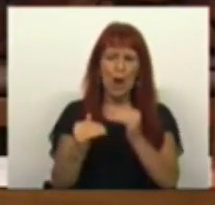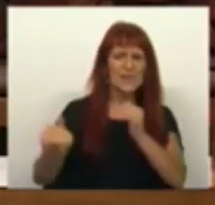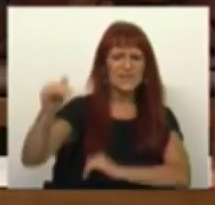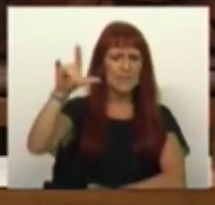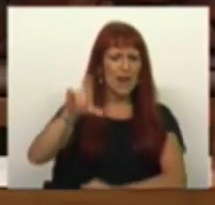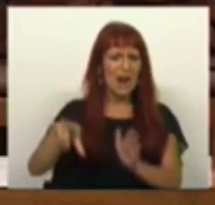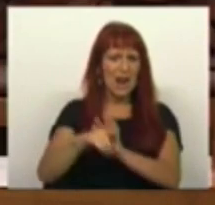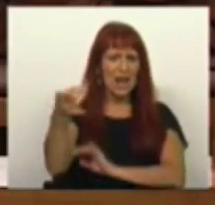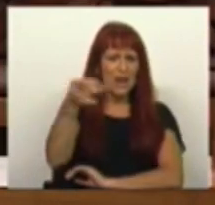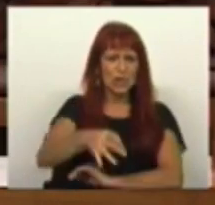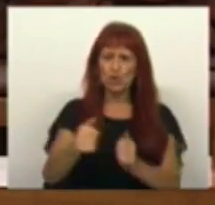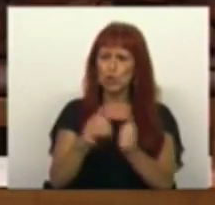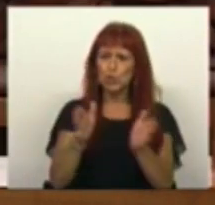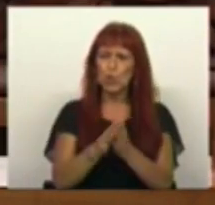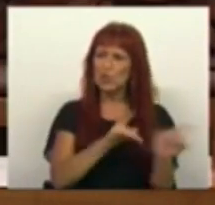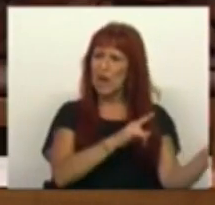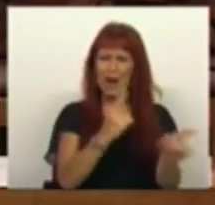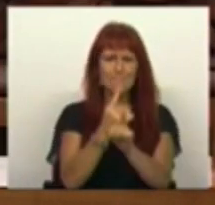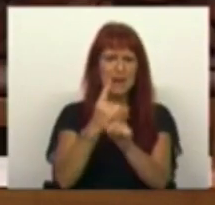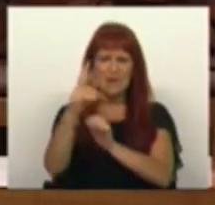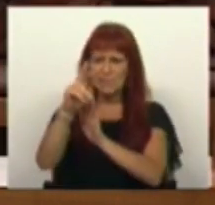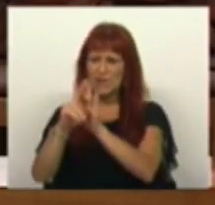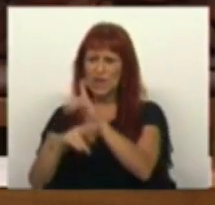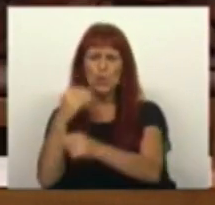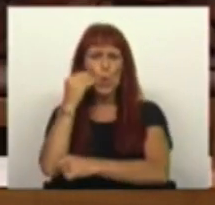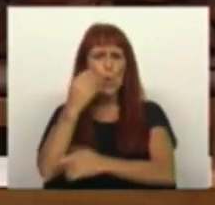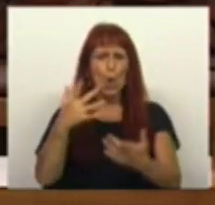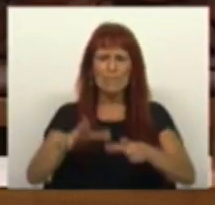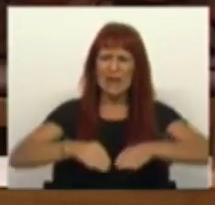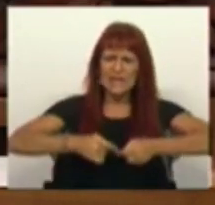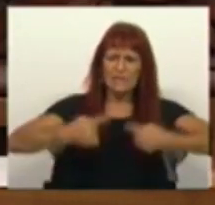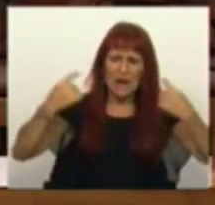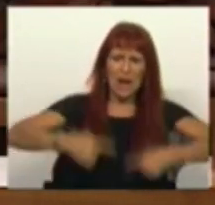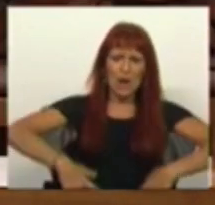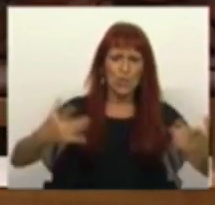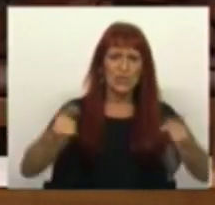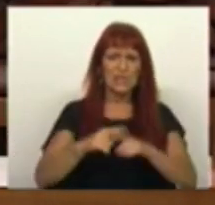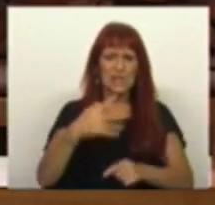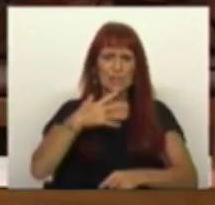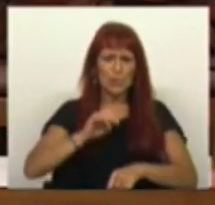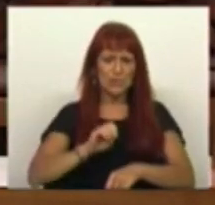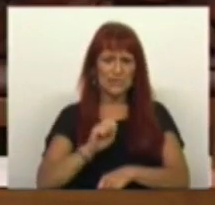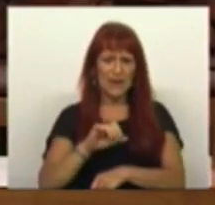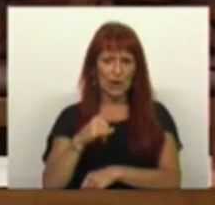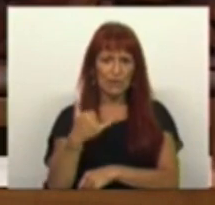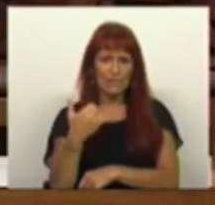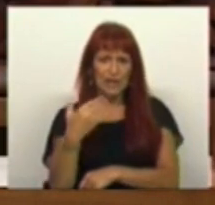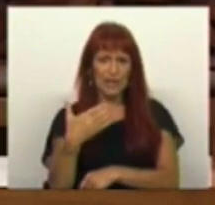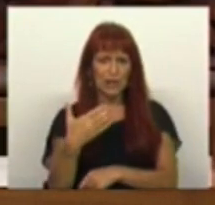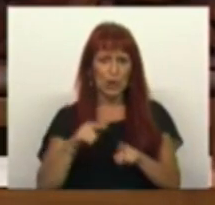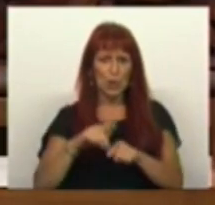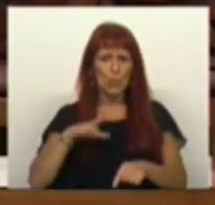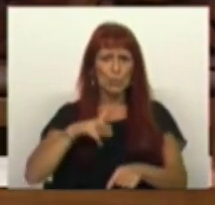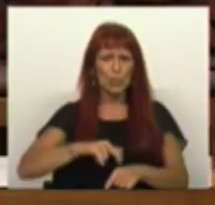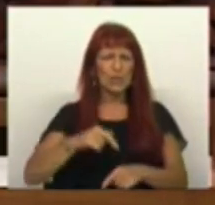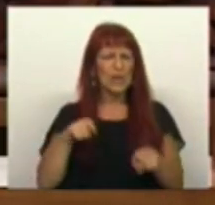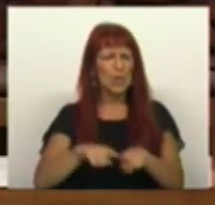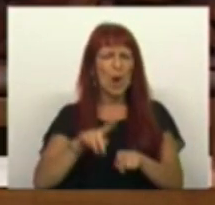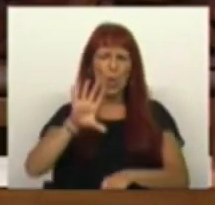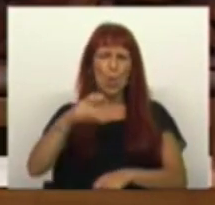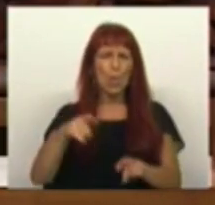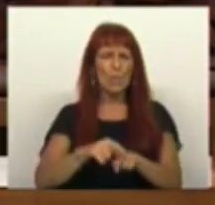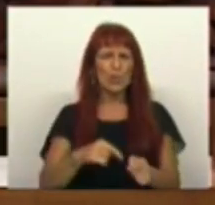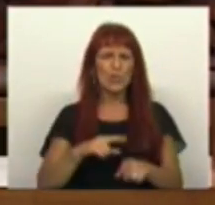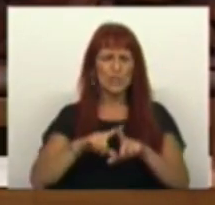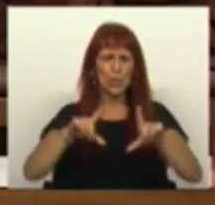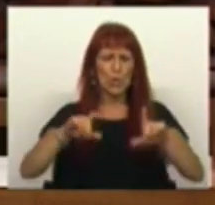lei e se estão todos sujeitos às mesmas regras, como é que é admissível que em pleno século XXI Portugal ainda seja um país onde